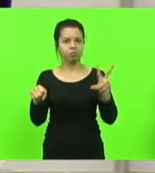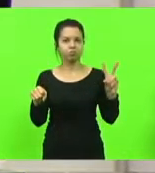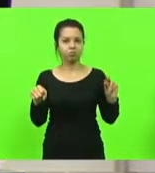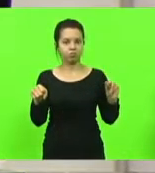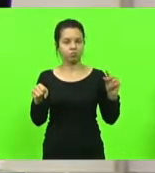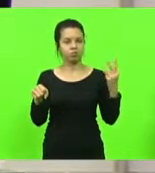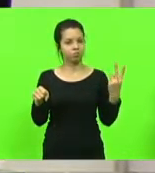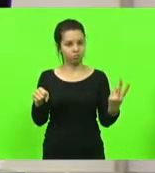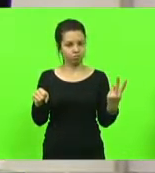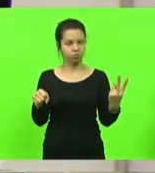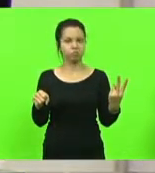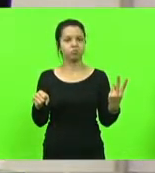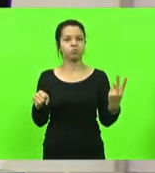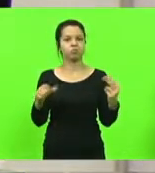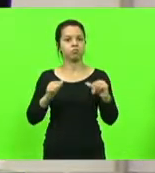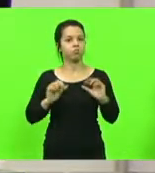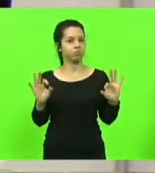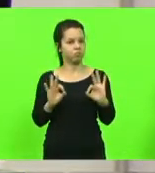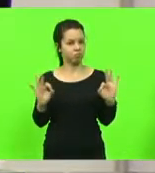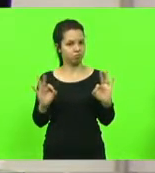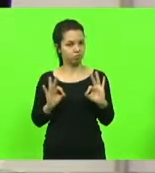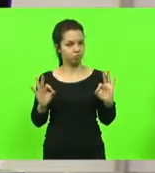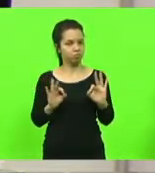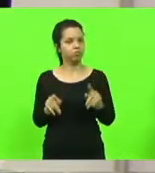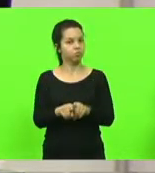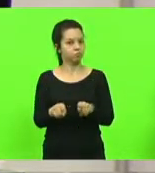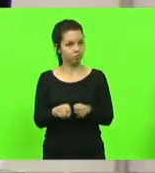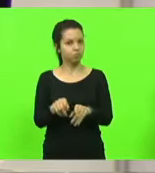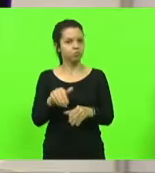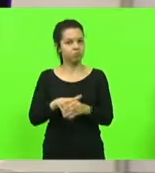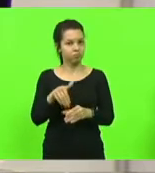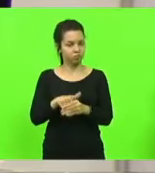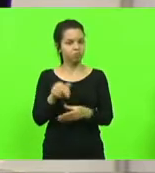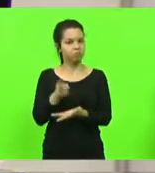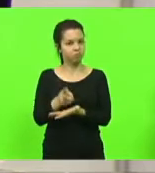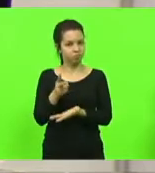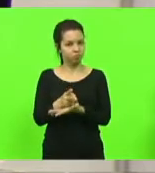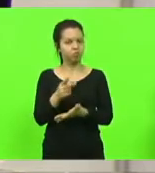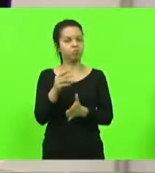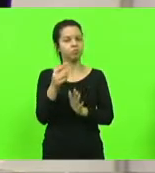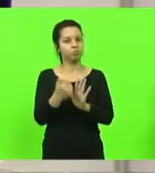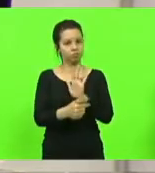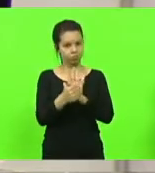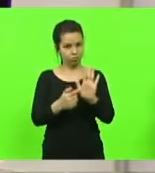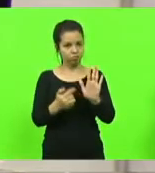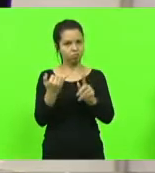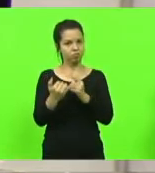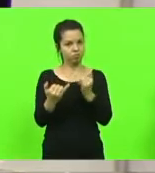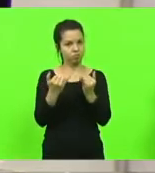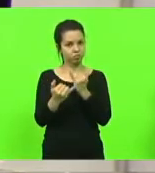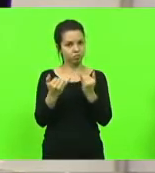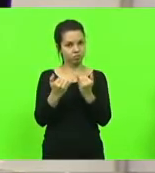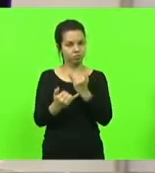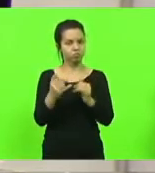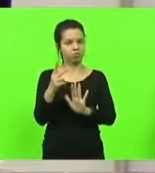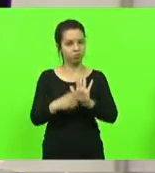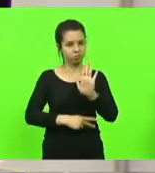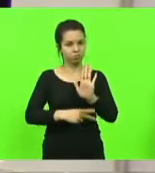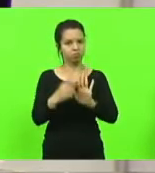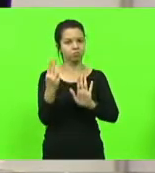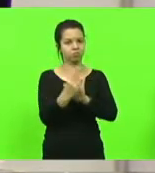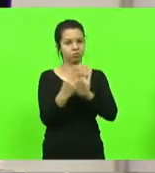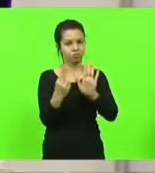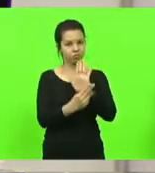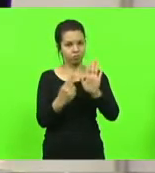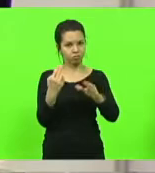abstenção. Também foi submetido à votação e mantido veto parcial em turno único pelo projeto nominal encaminhado pela